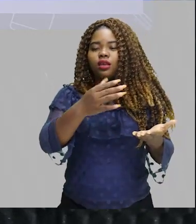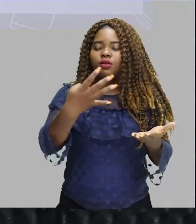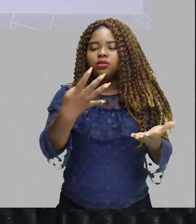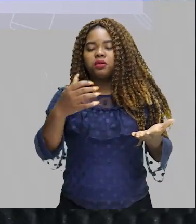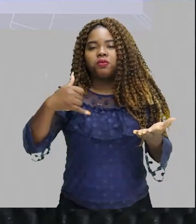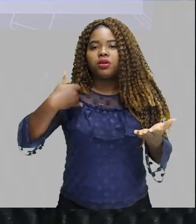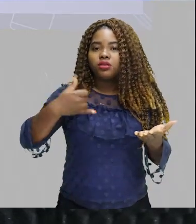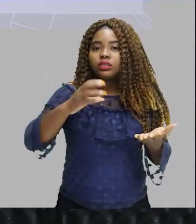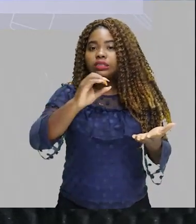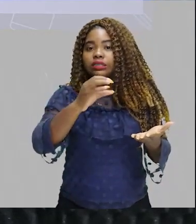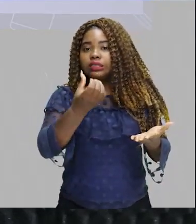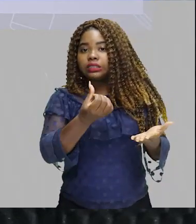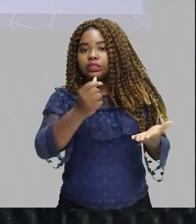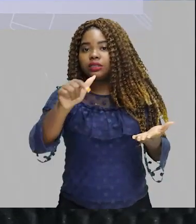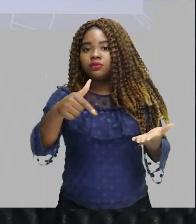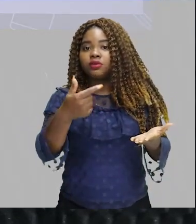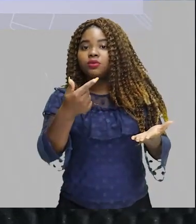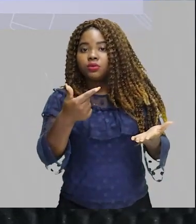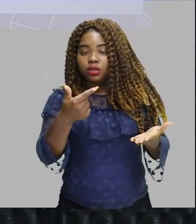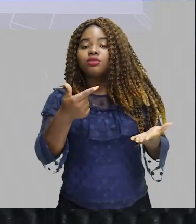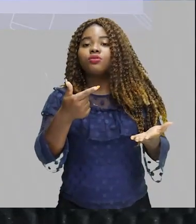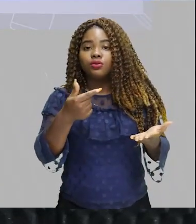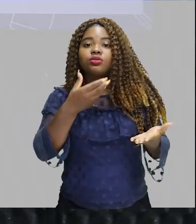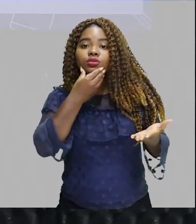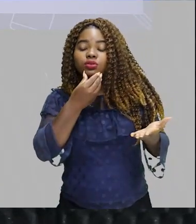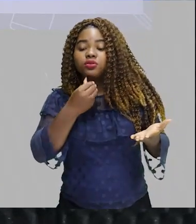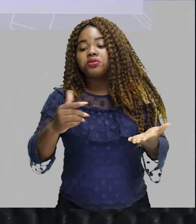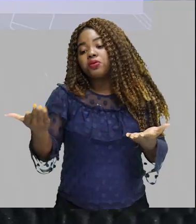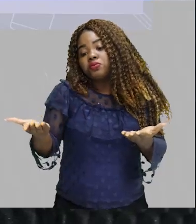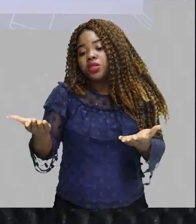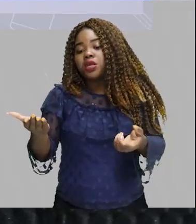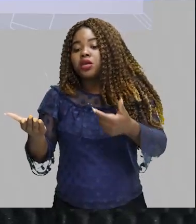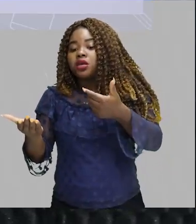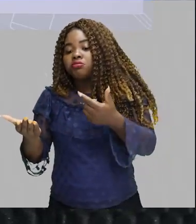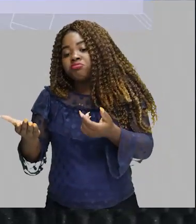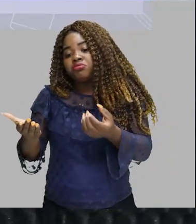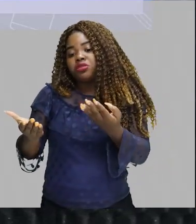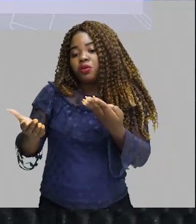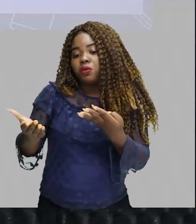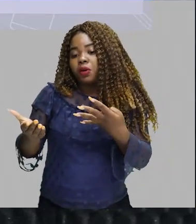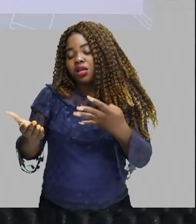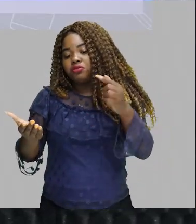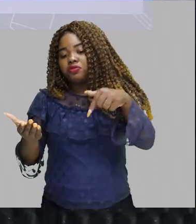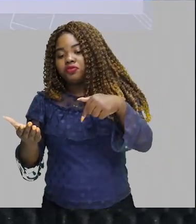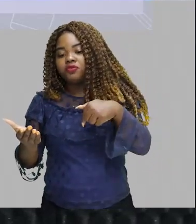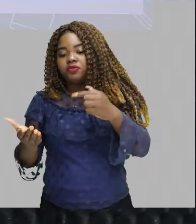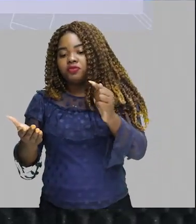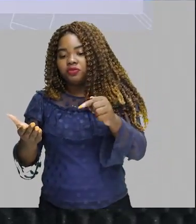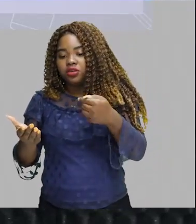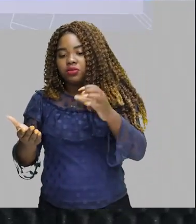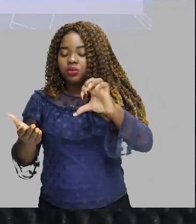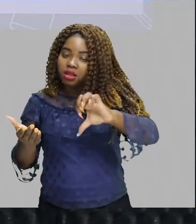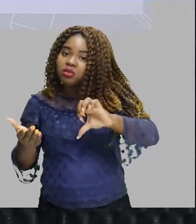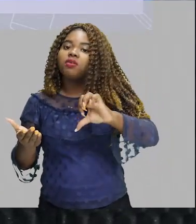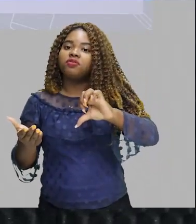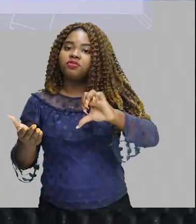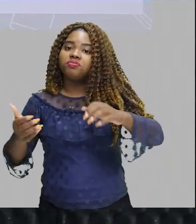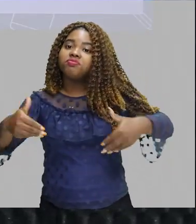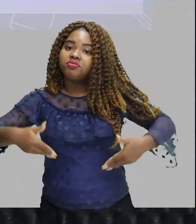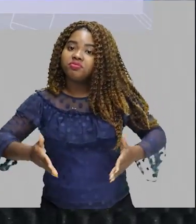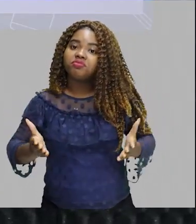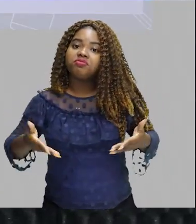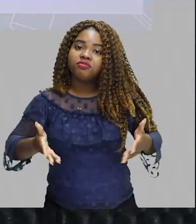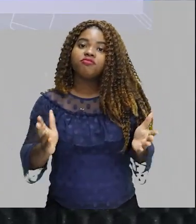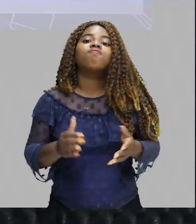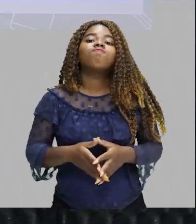população de 6,2% de homens. Em 2010, já era de 4,9%, ou seja, a taxa de natalidade também vem caindo. É